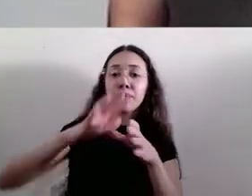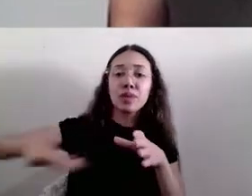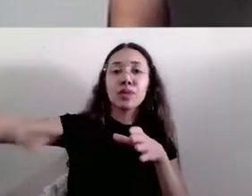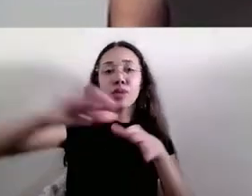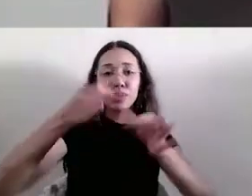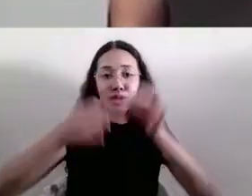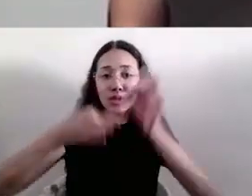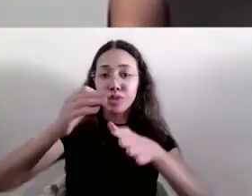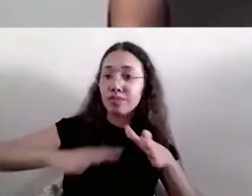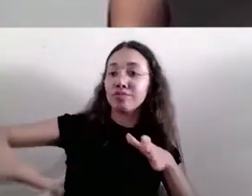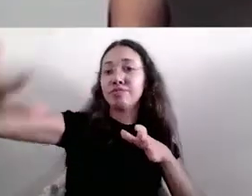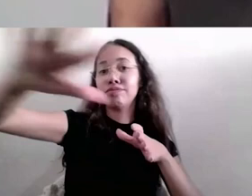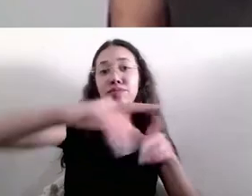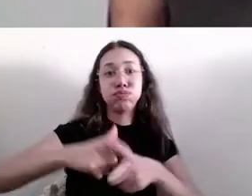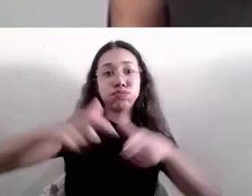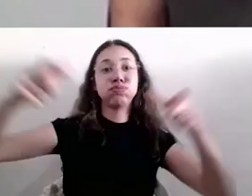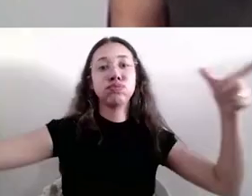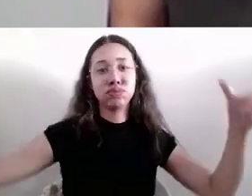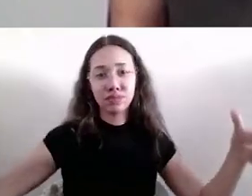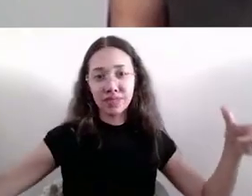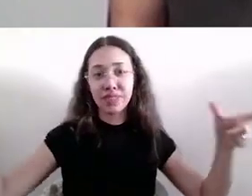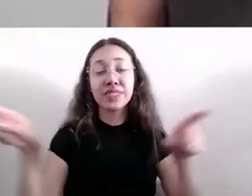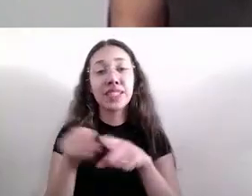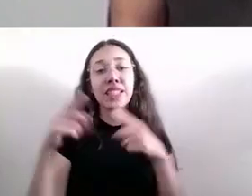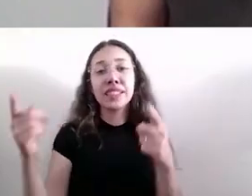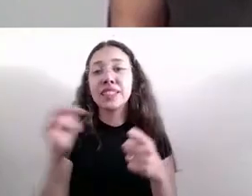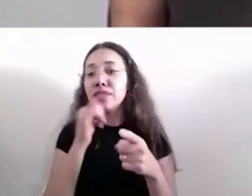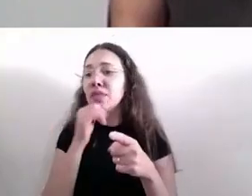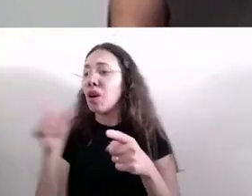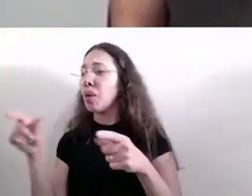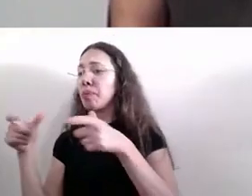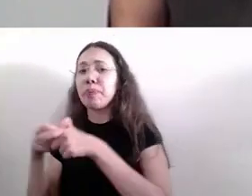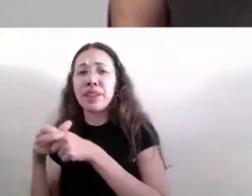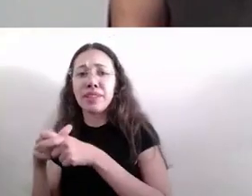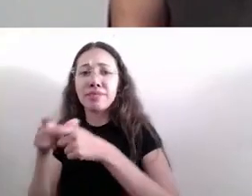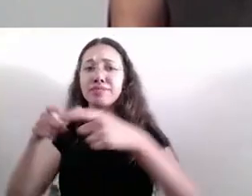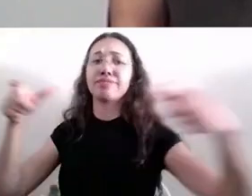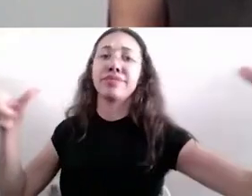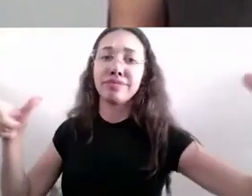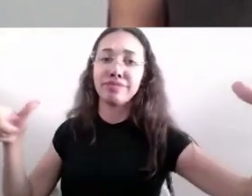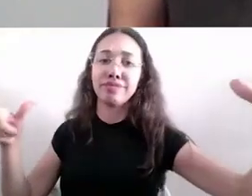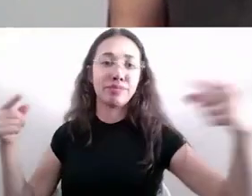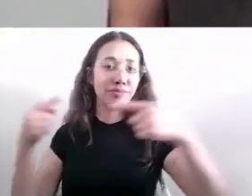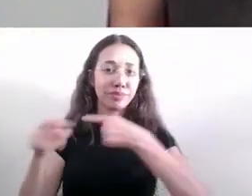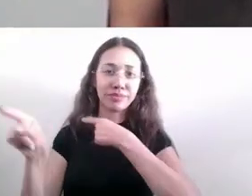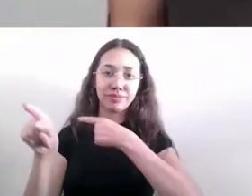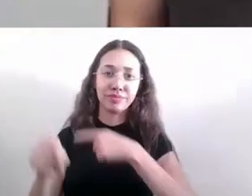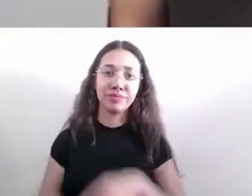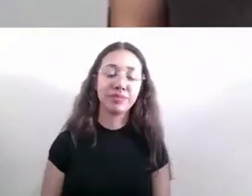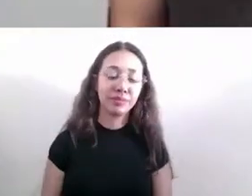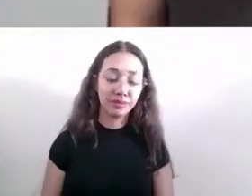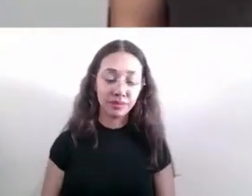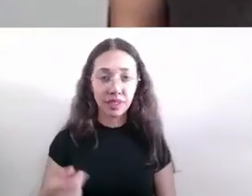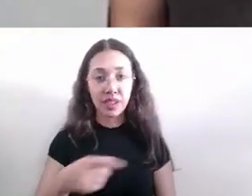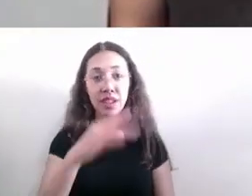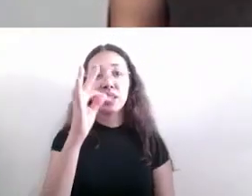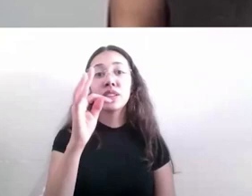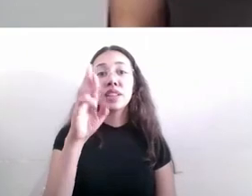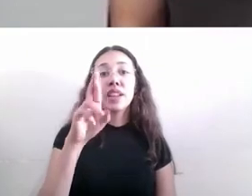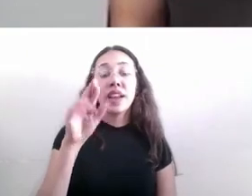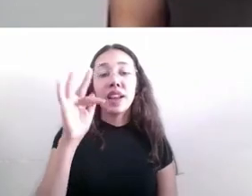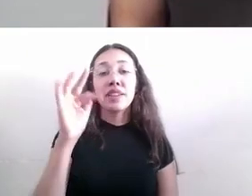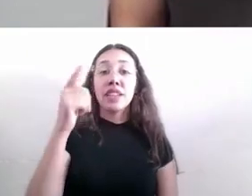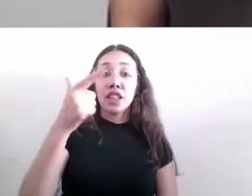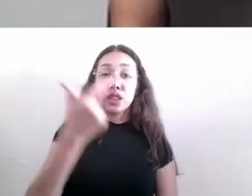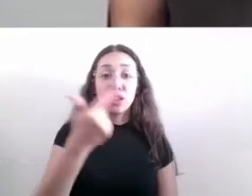essa discrepância entre as unidades. No TRF2, ele foi o primeiro tribunal que implementou